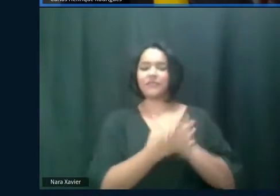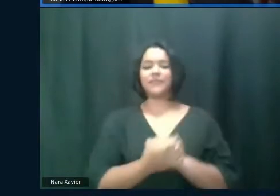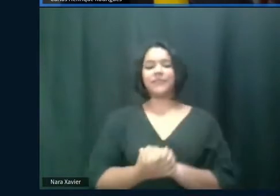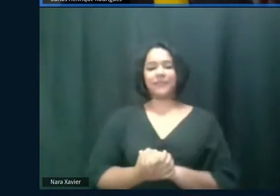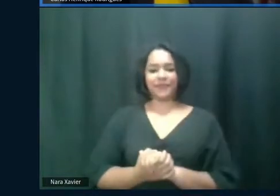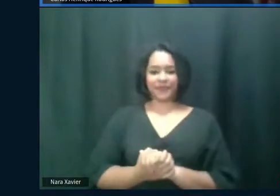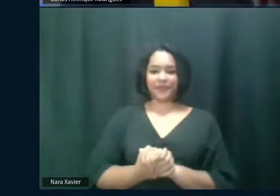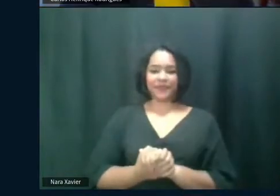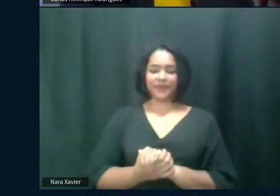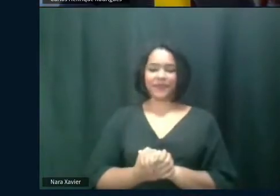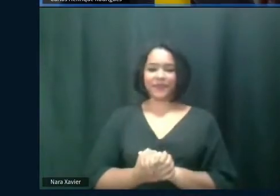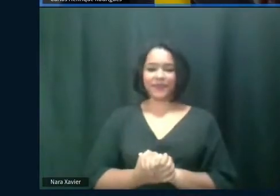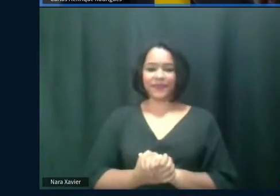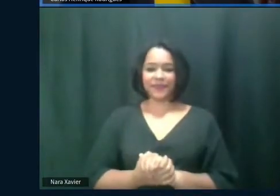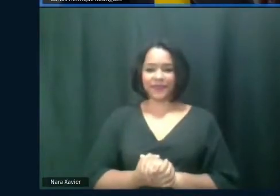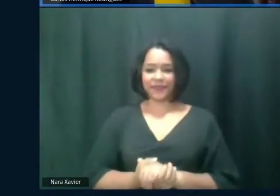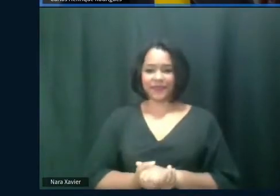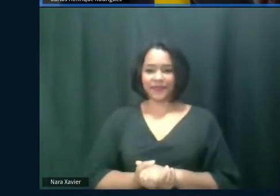apontado, tá?